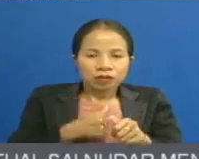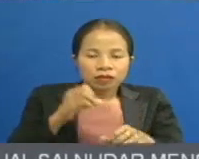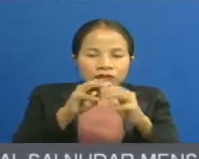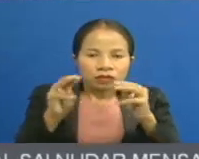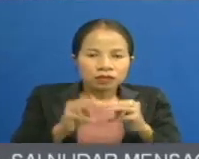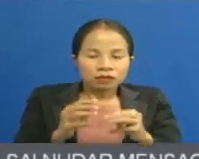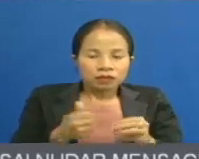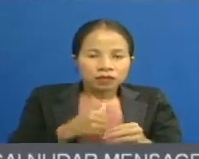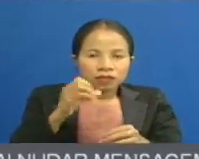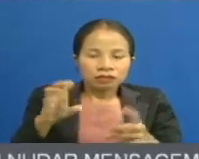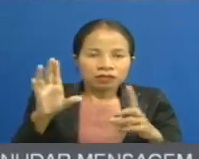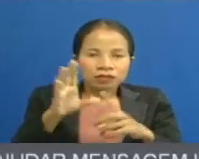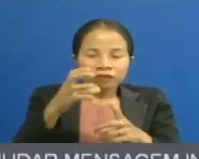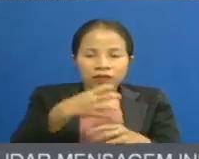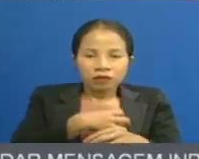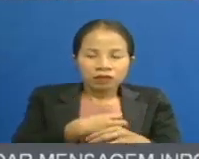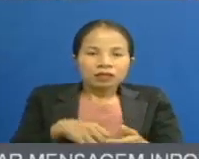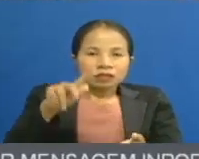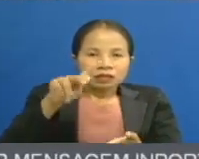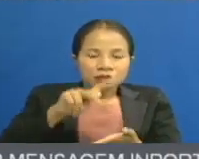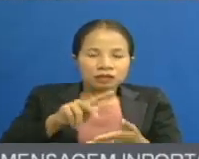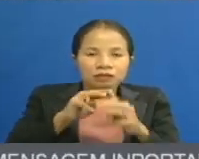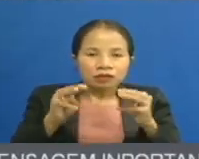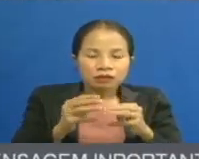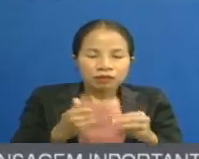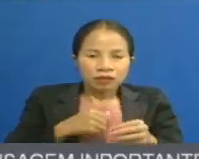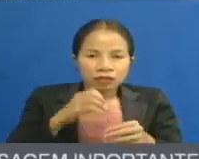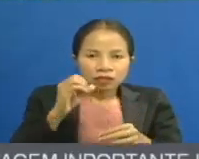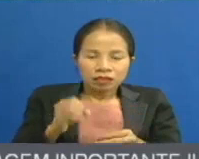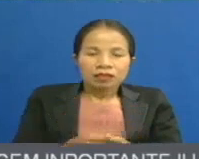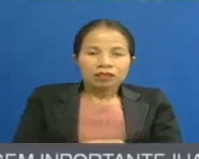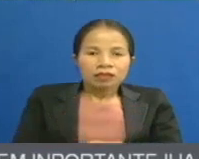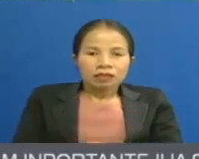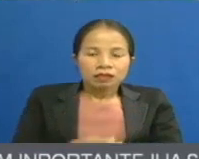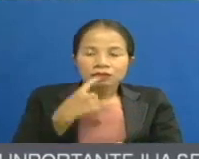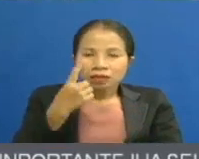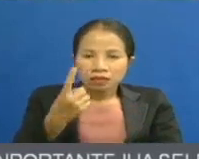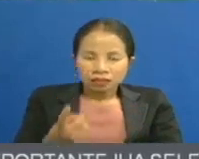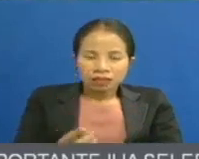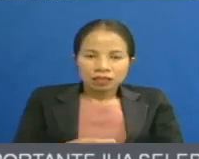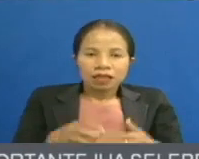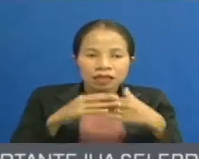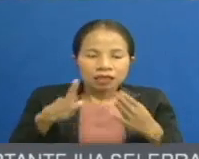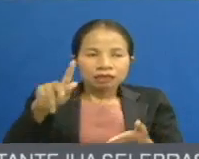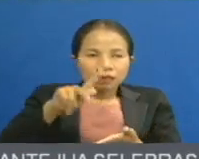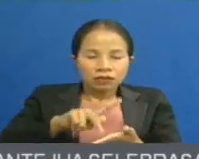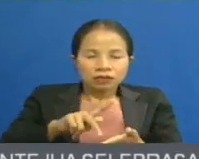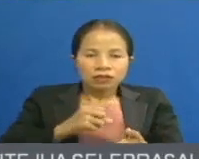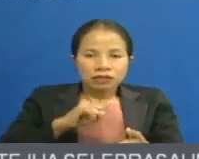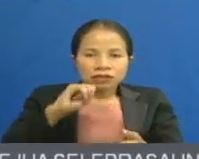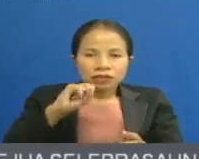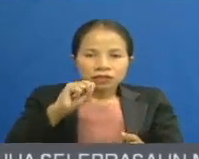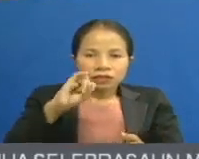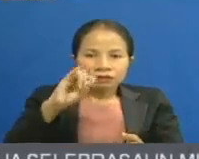Ainaro. Comandante de Proteção Civil Ainaro Inspetor Polícia Afonso da Silva confirma, Autoridade de Proteção Civil